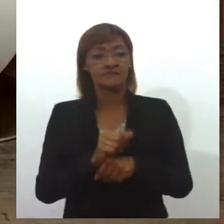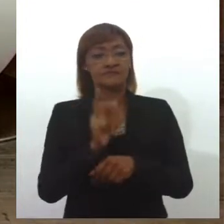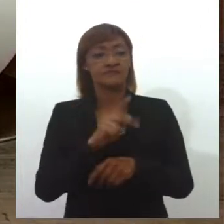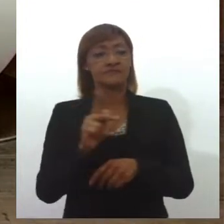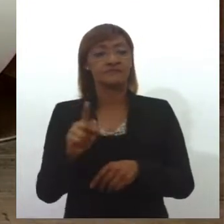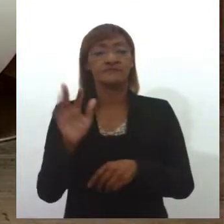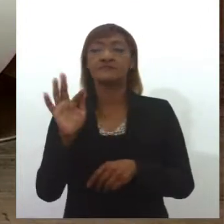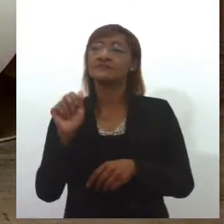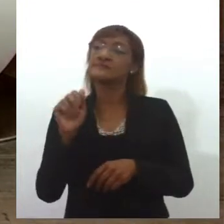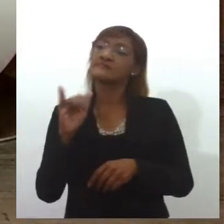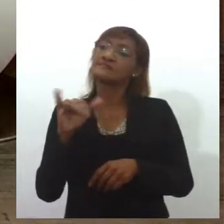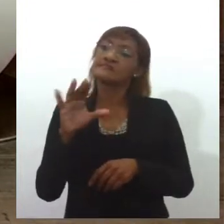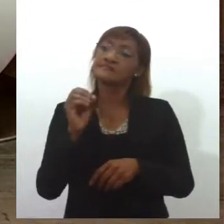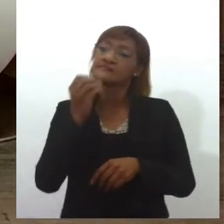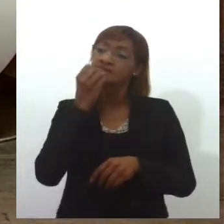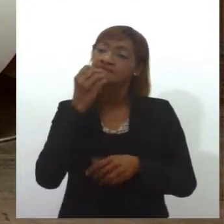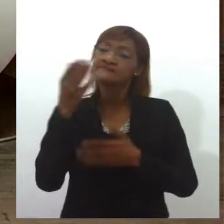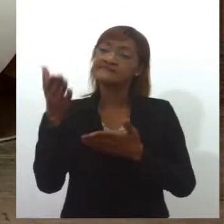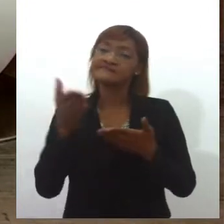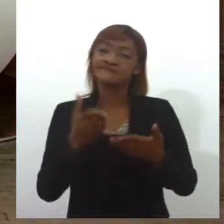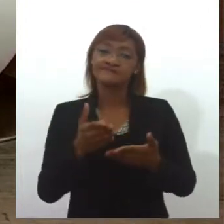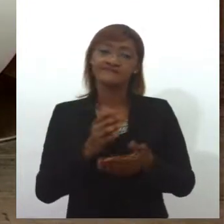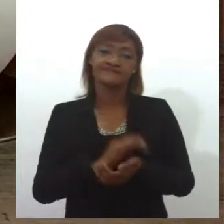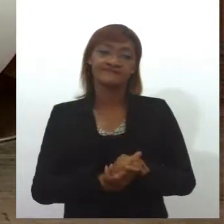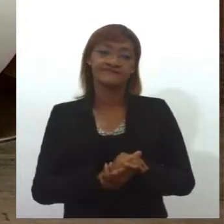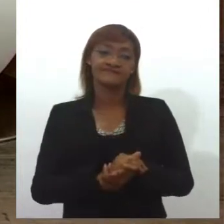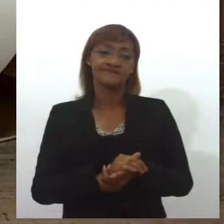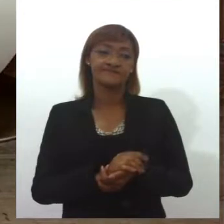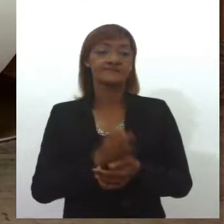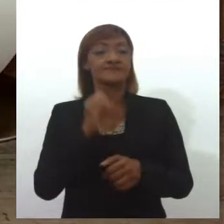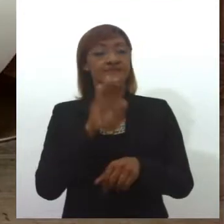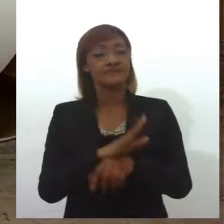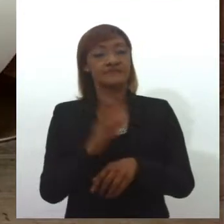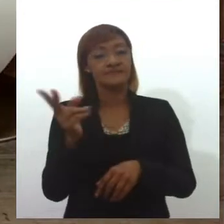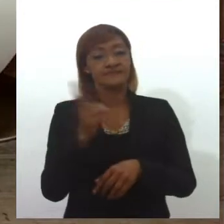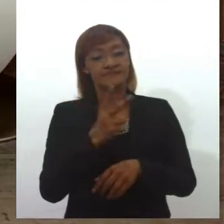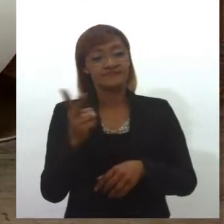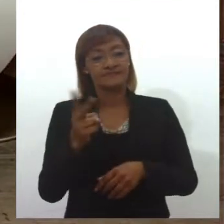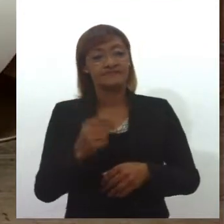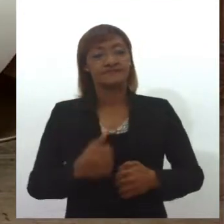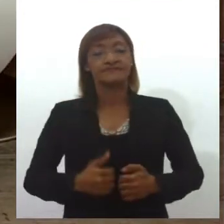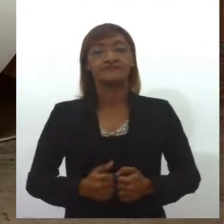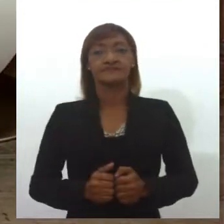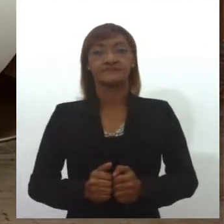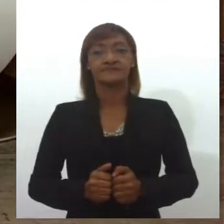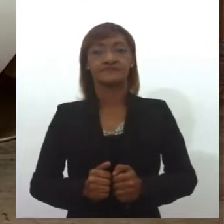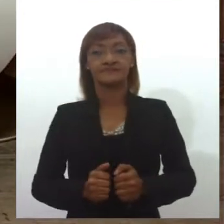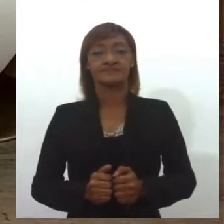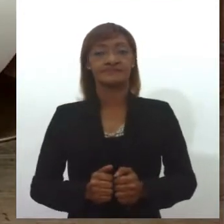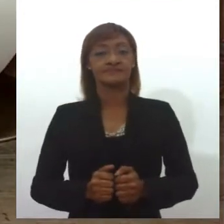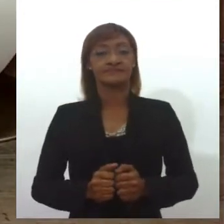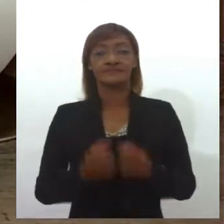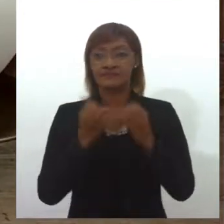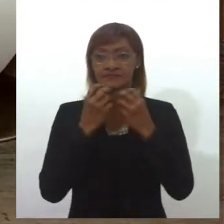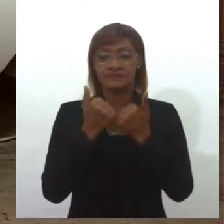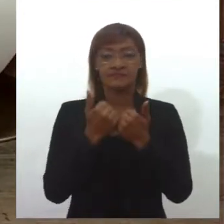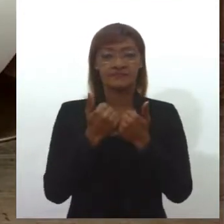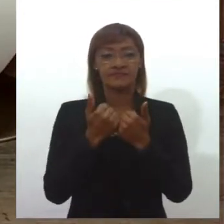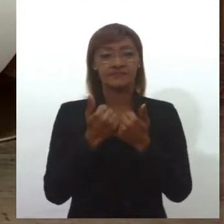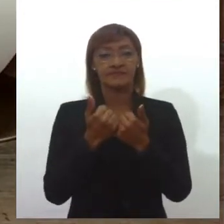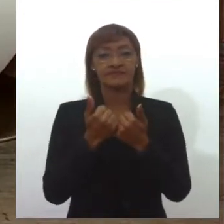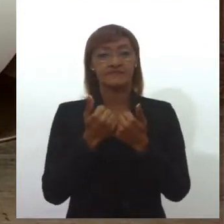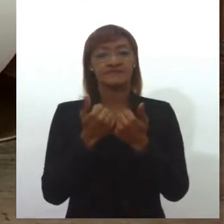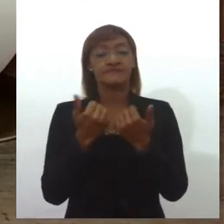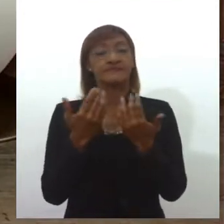bem-vindo ao Além da Pauta. Tudo bem, obrigado, com o senhor? Boa tarde, Kátia, Sara, boa tarde. Tudo bem? Bom. O senhor poderia